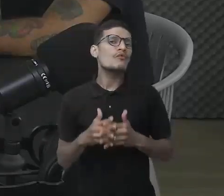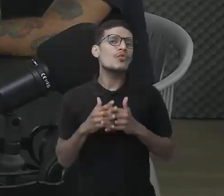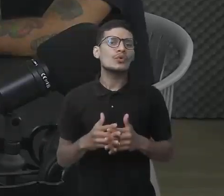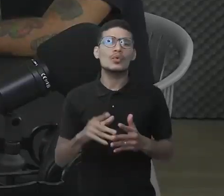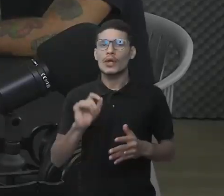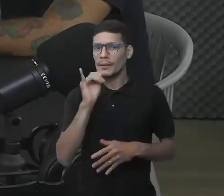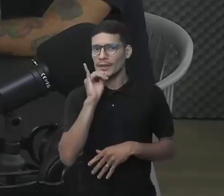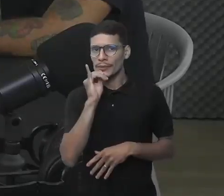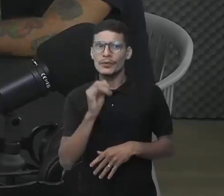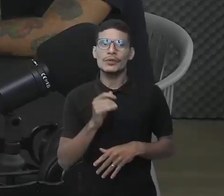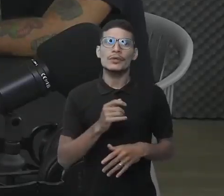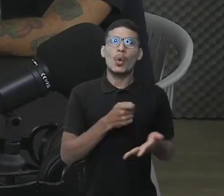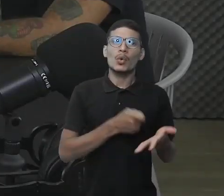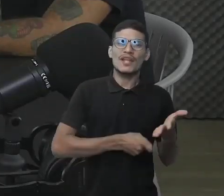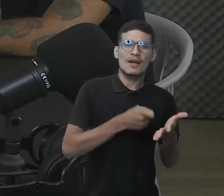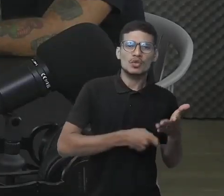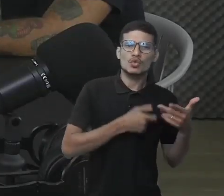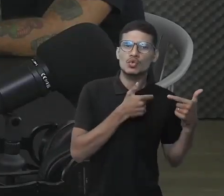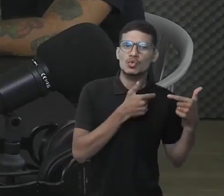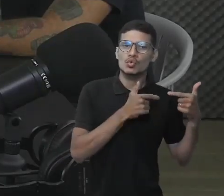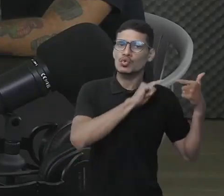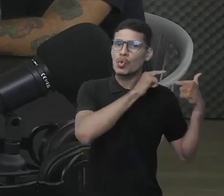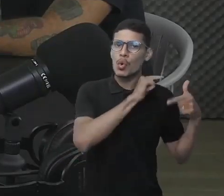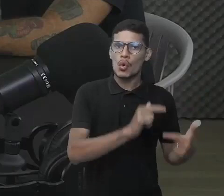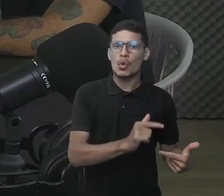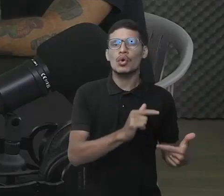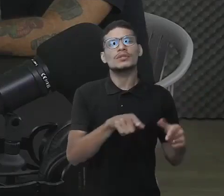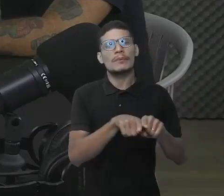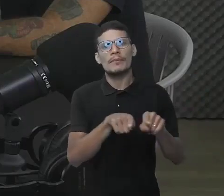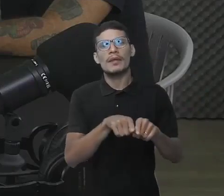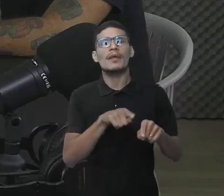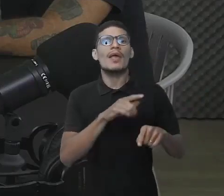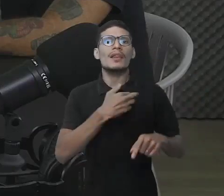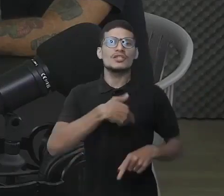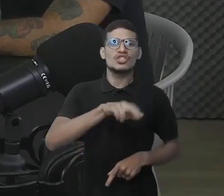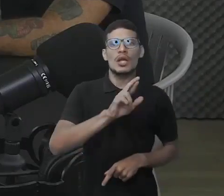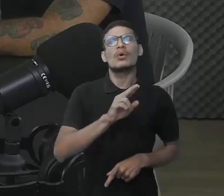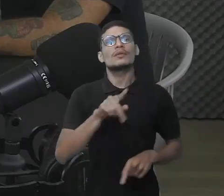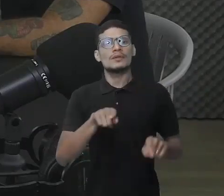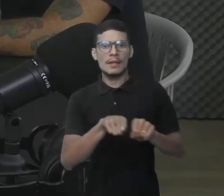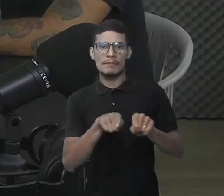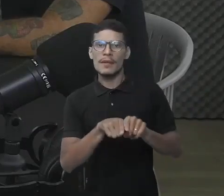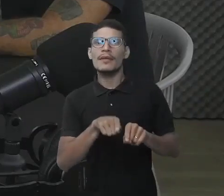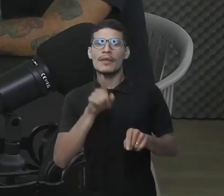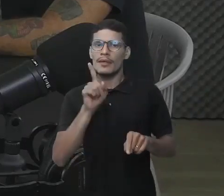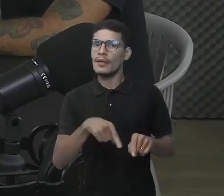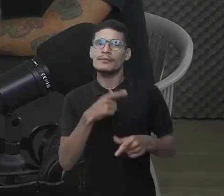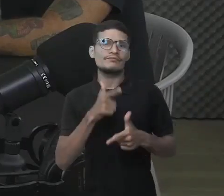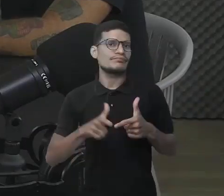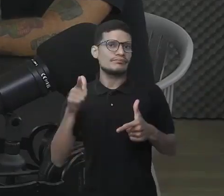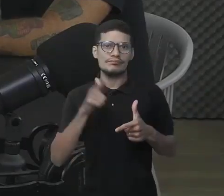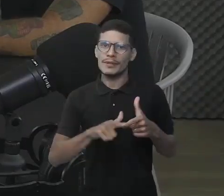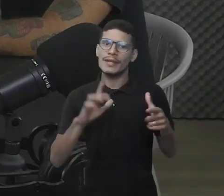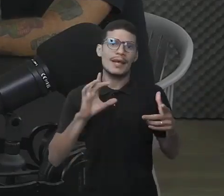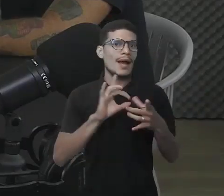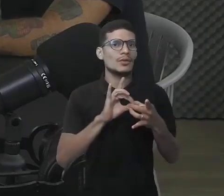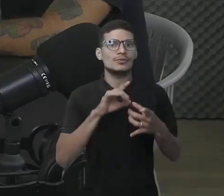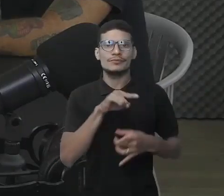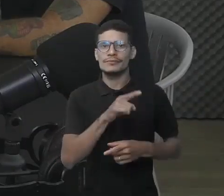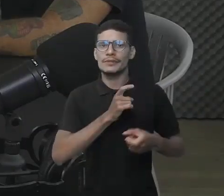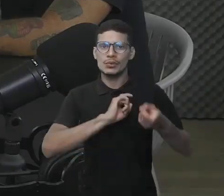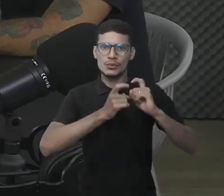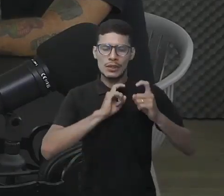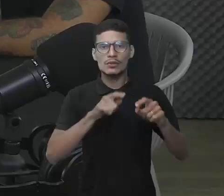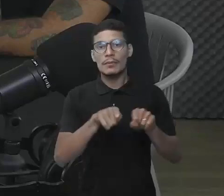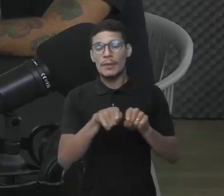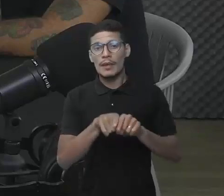a questão conservadora, o fundamentalismo religioso também, muito, muito arraigado a essas discussões, né?